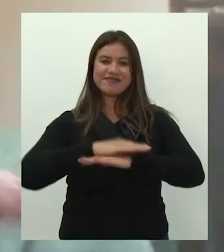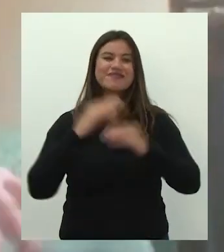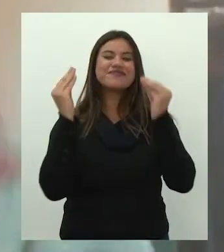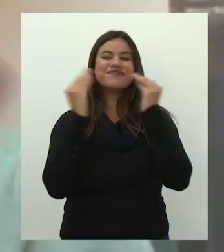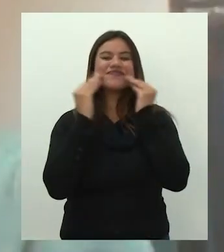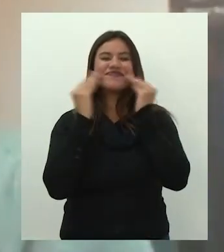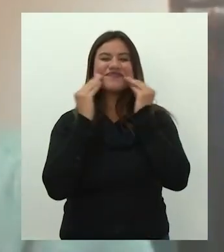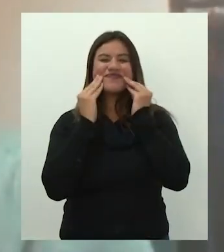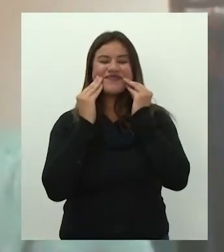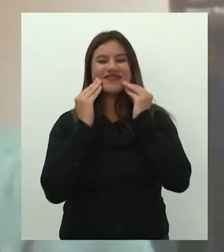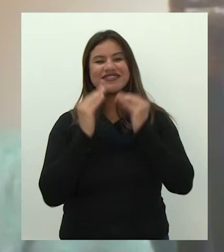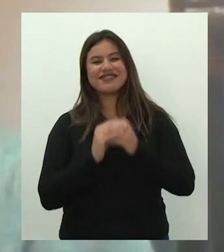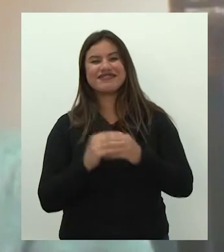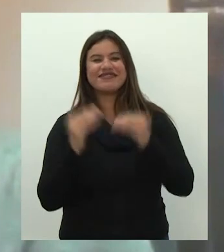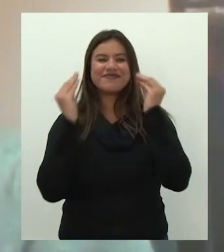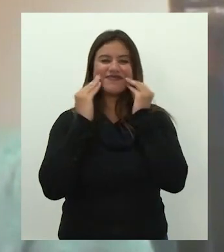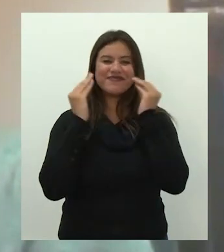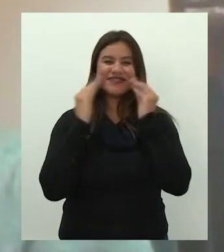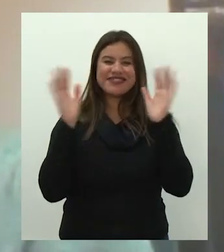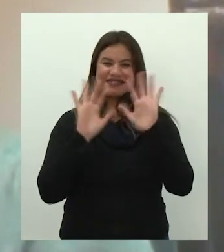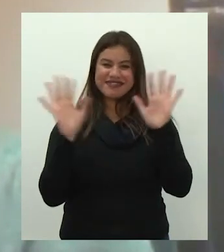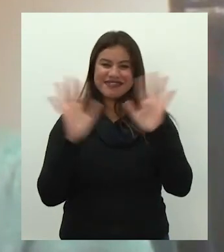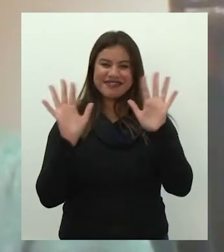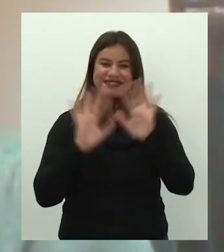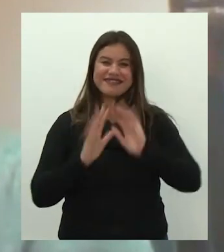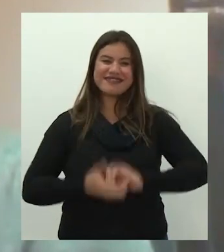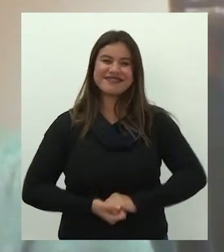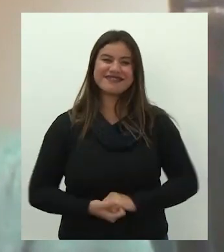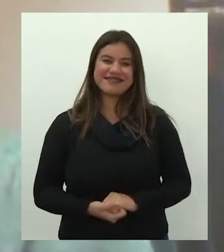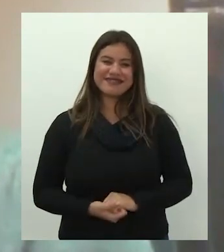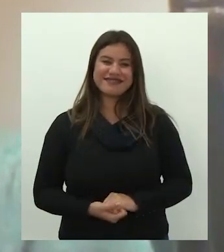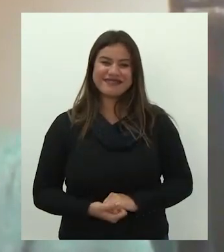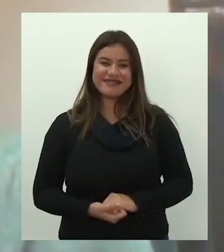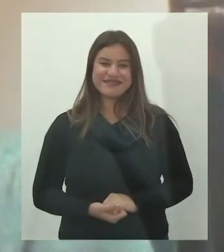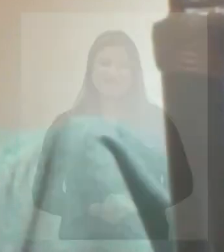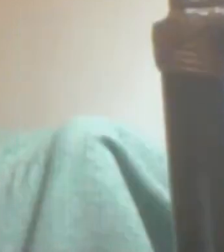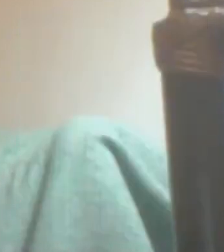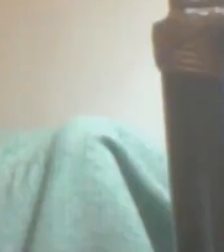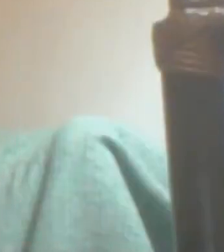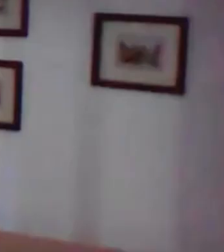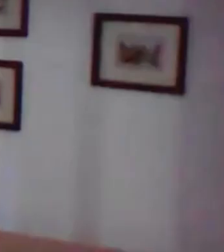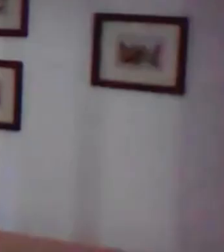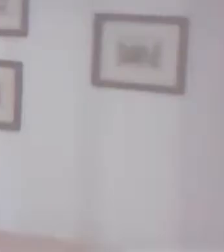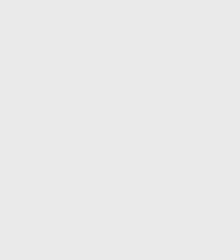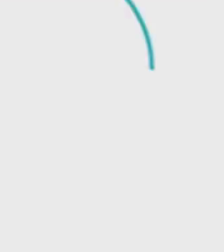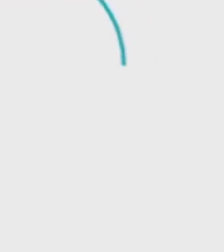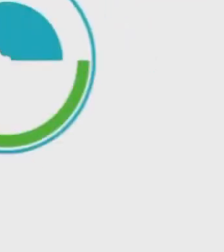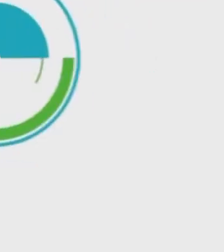Um beijo, Tânia. Obrigada. Beijo, dona Carmen.